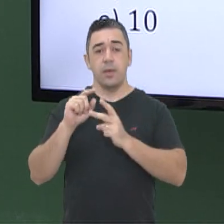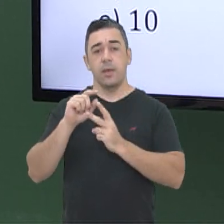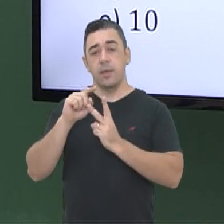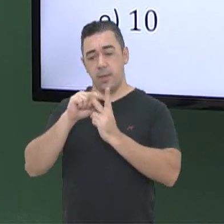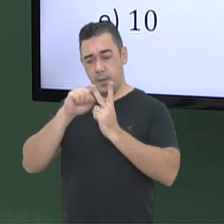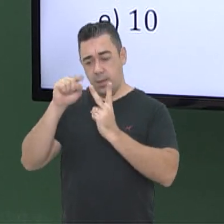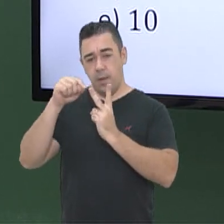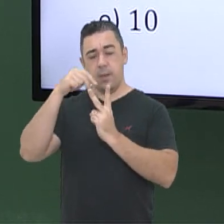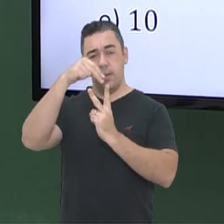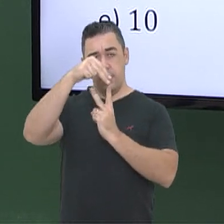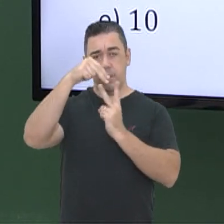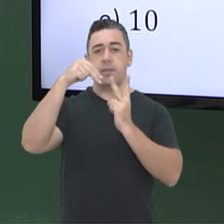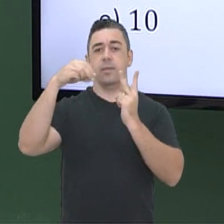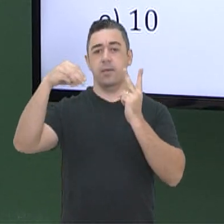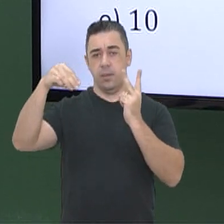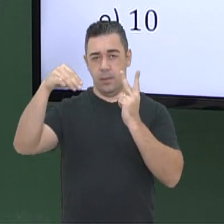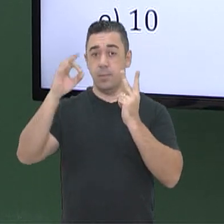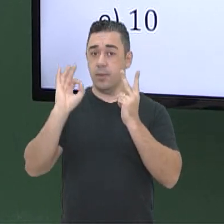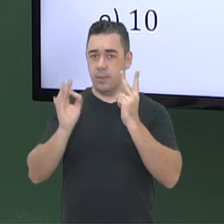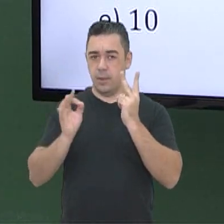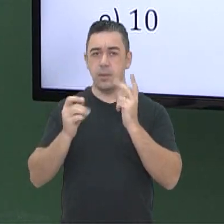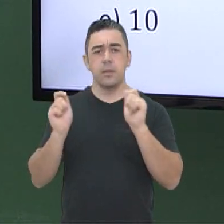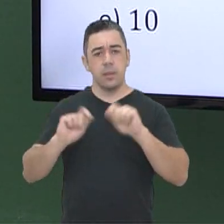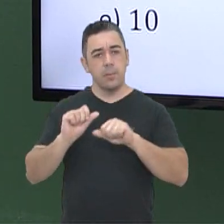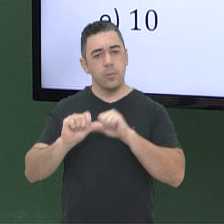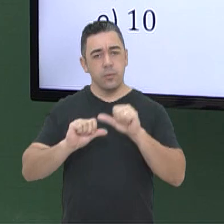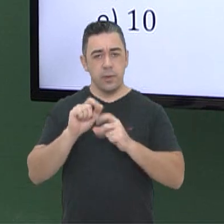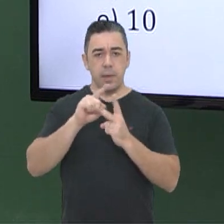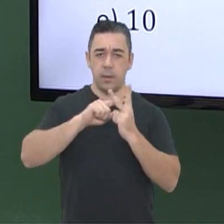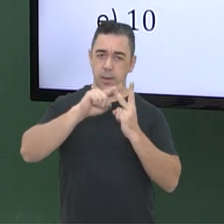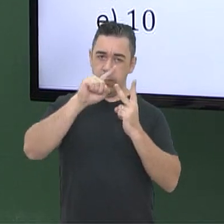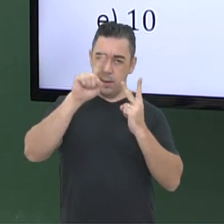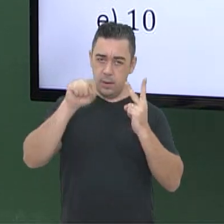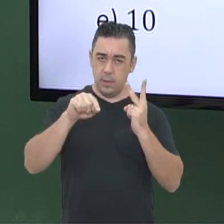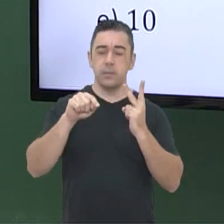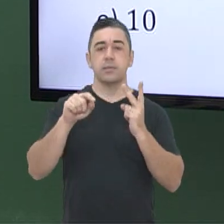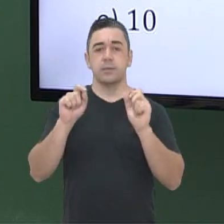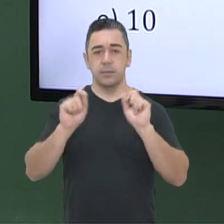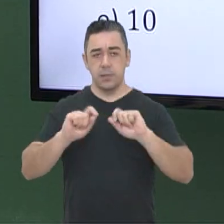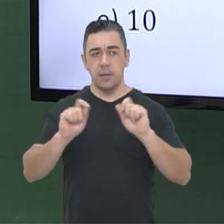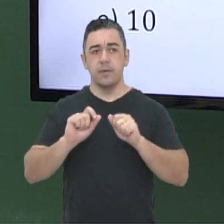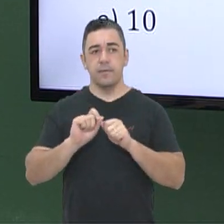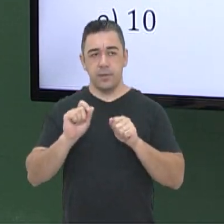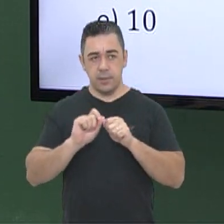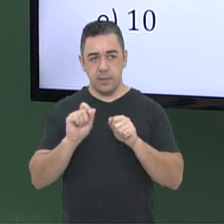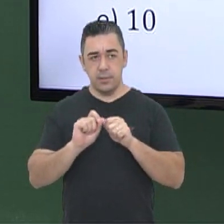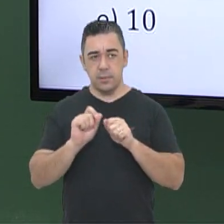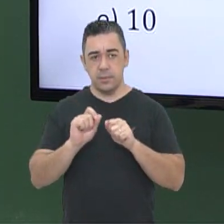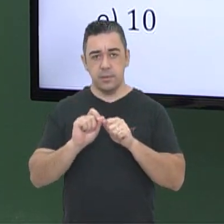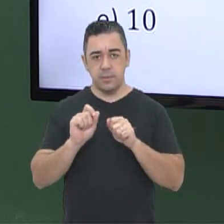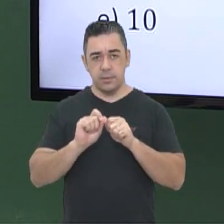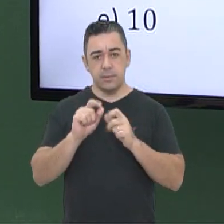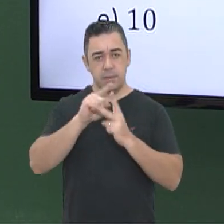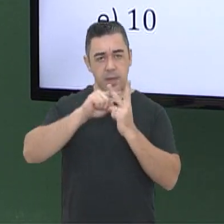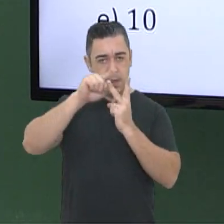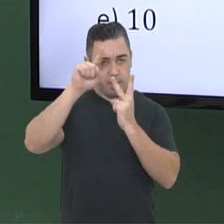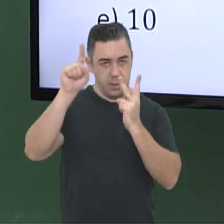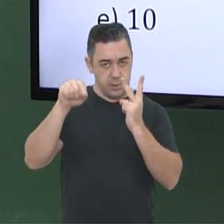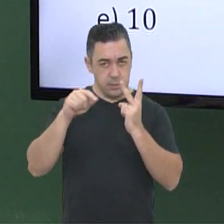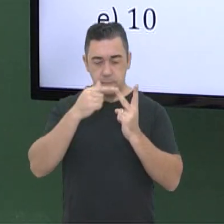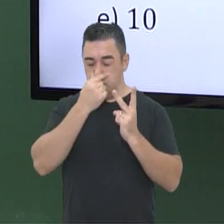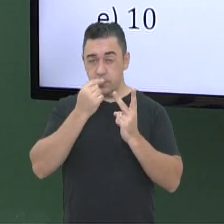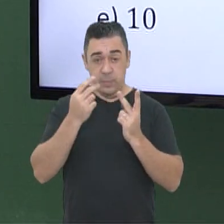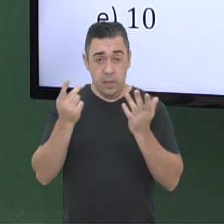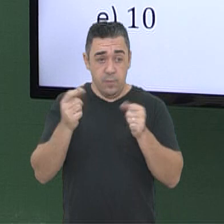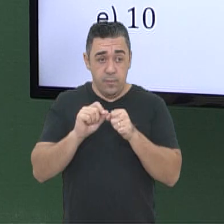raiz enésima de A elevado a M. Então, eu posso transformar o expoente racional em uma fração, em uma raiz.